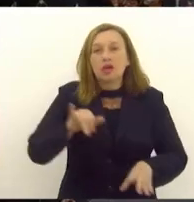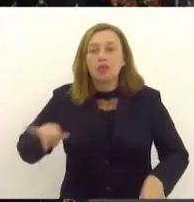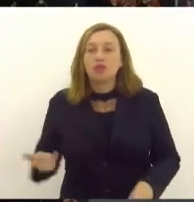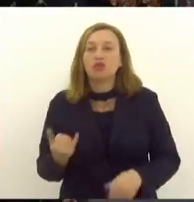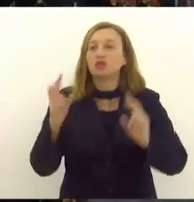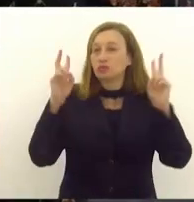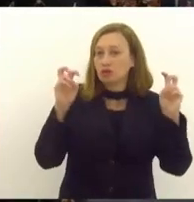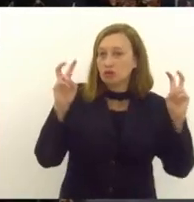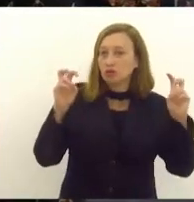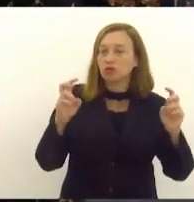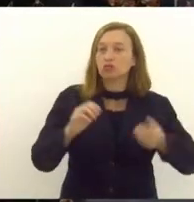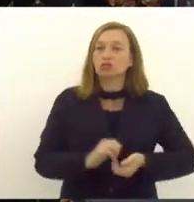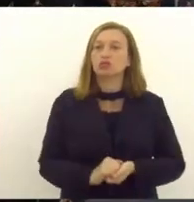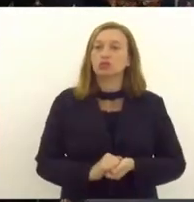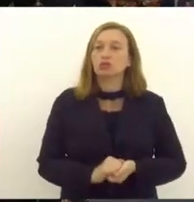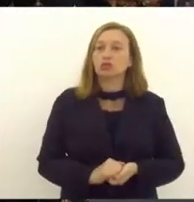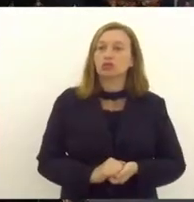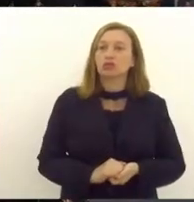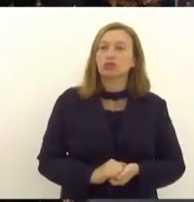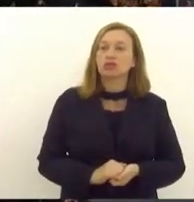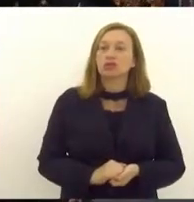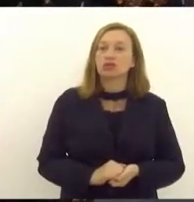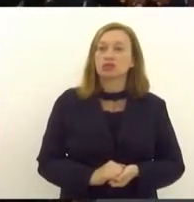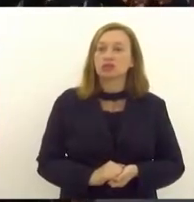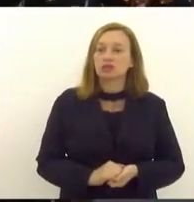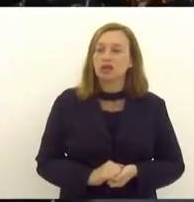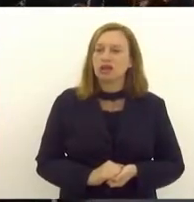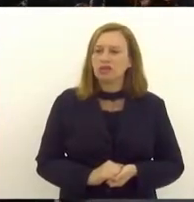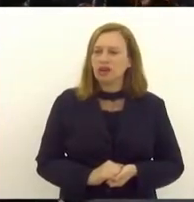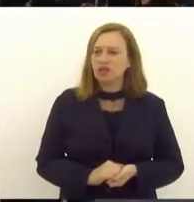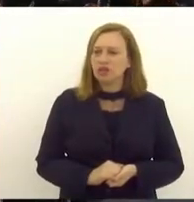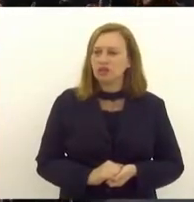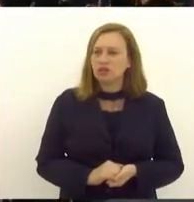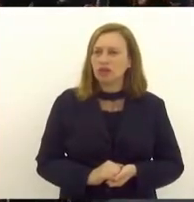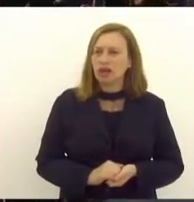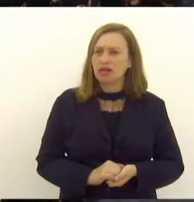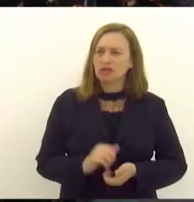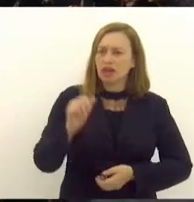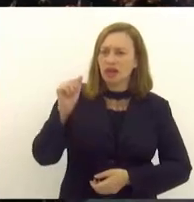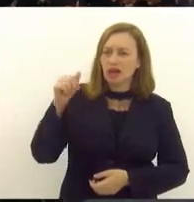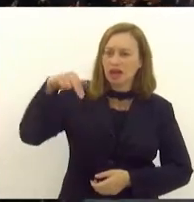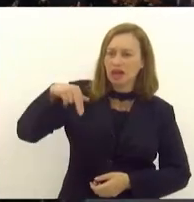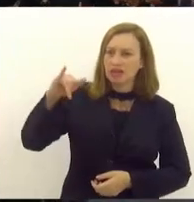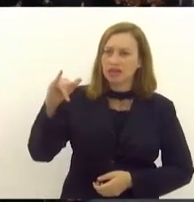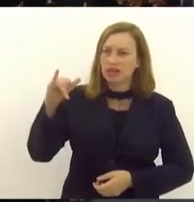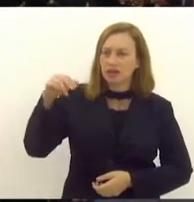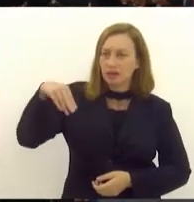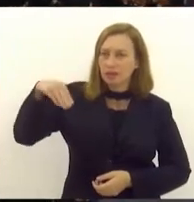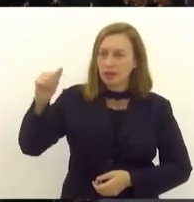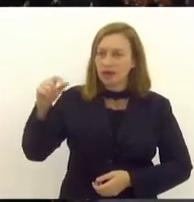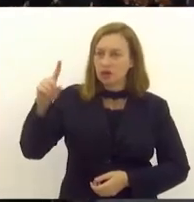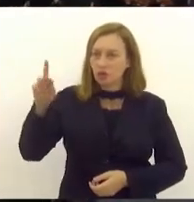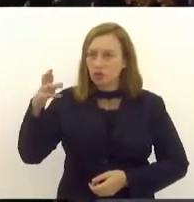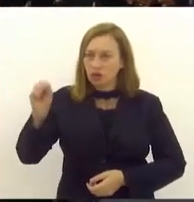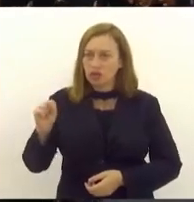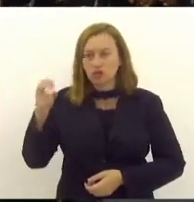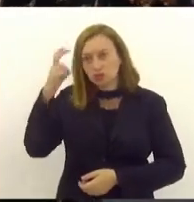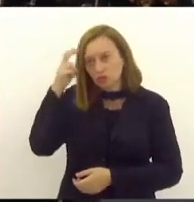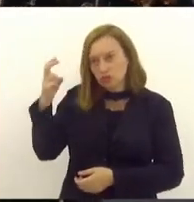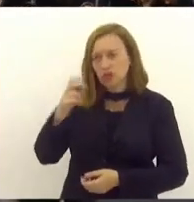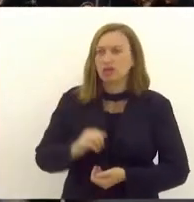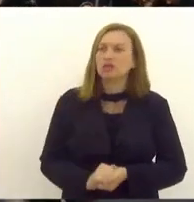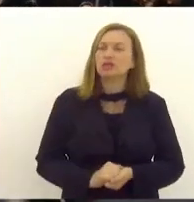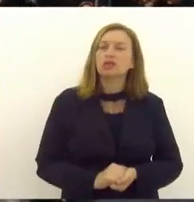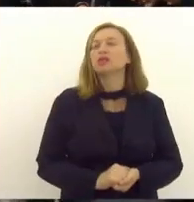sobre a situação dos animadores culturais que permanece sem definição E para piorar tudo os